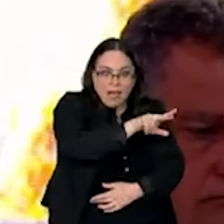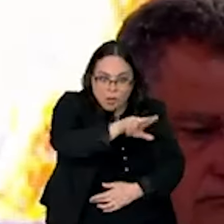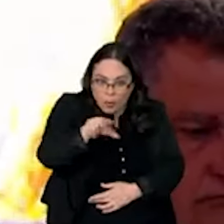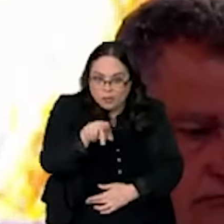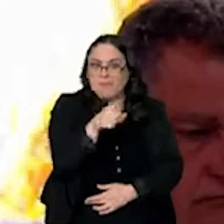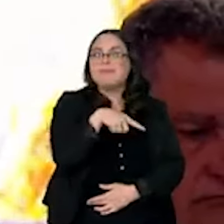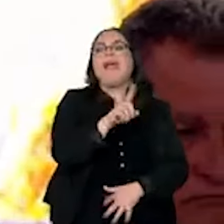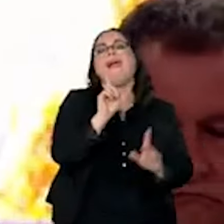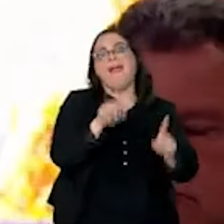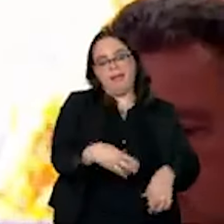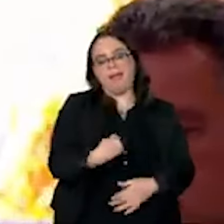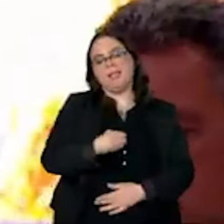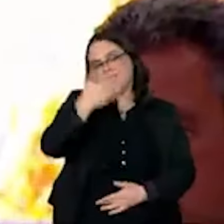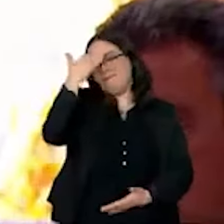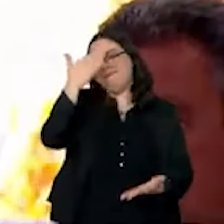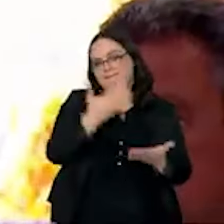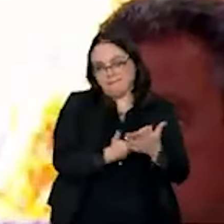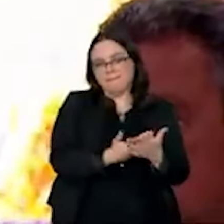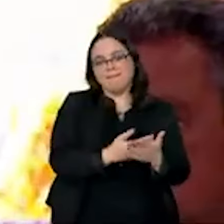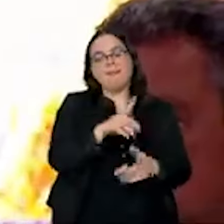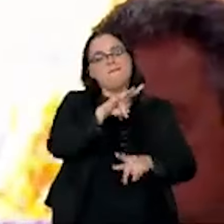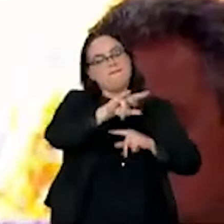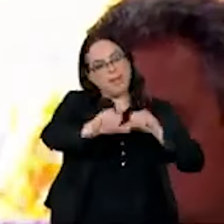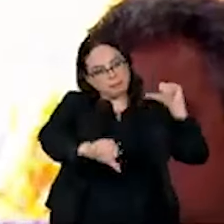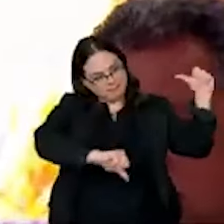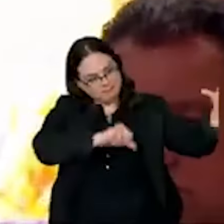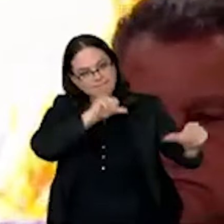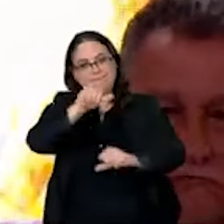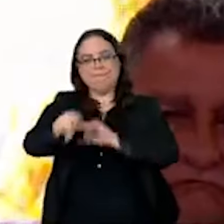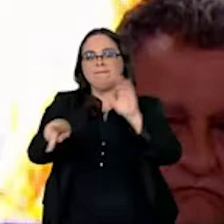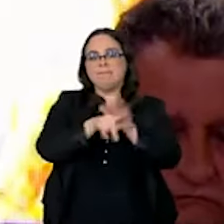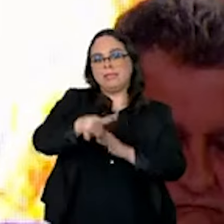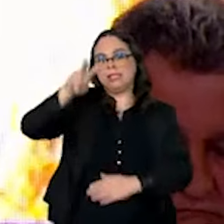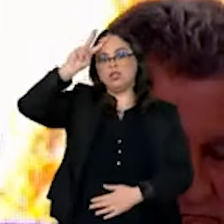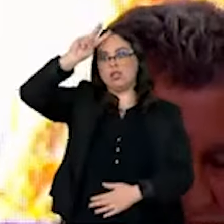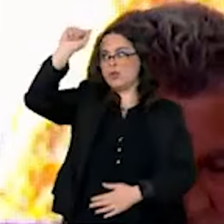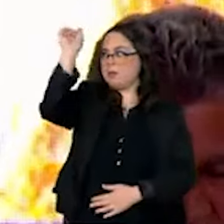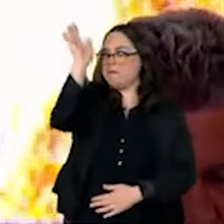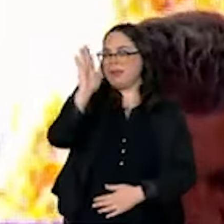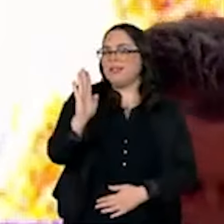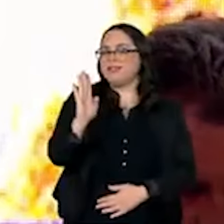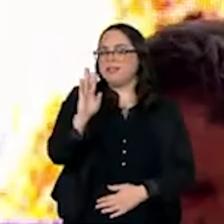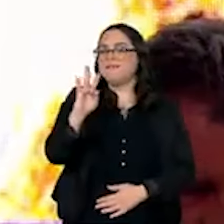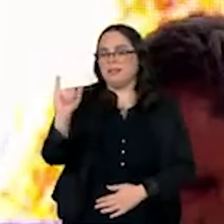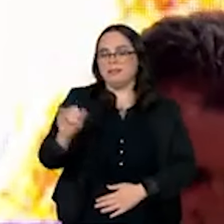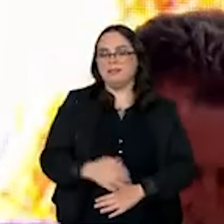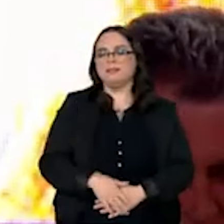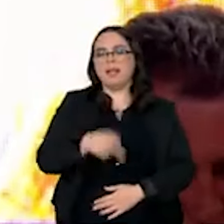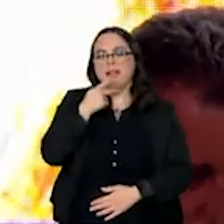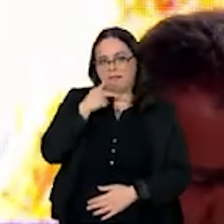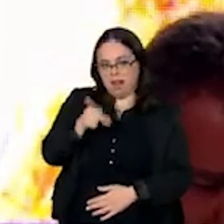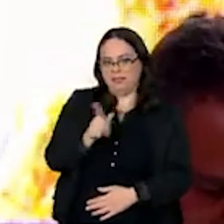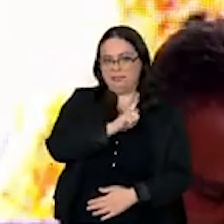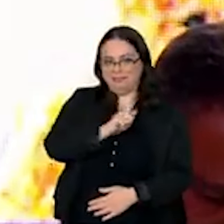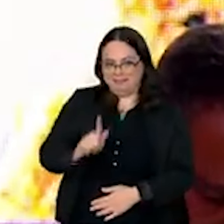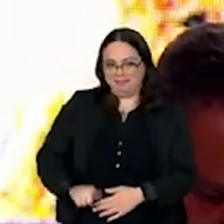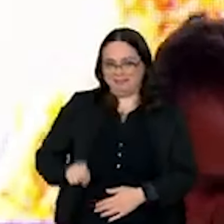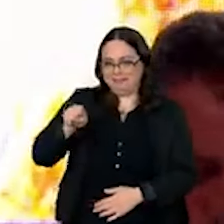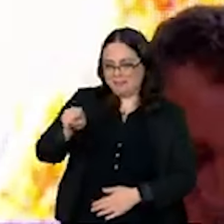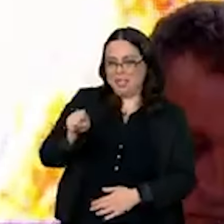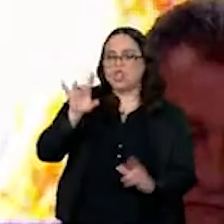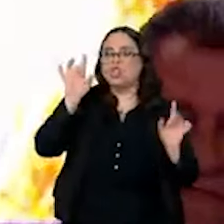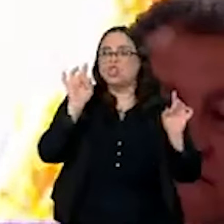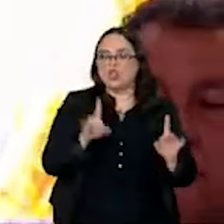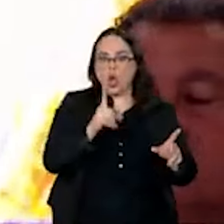companheiros, eu acredito que a gente vai mudar a história do país. Eu dizia para o governador,